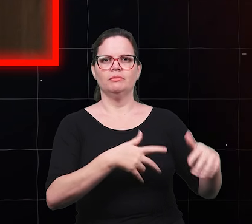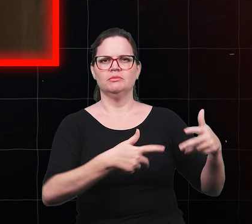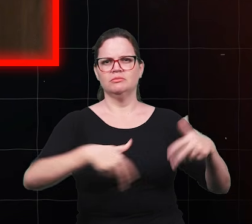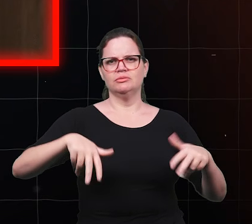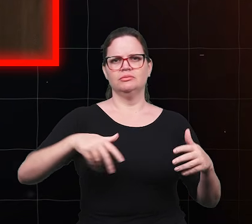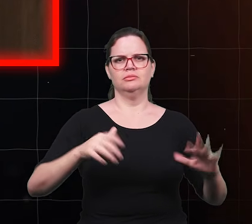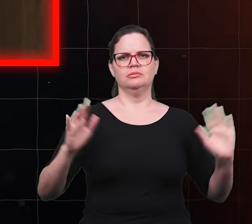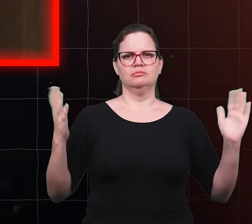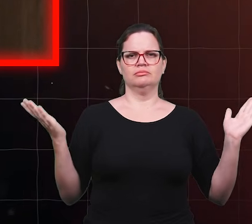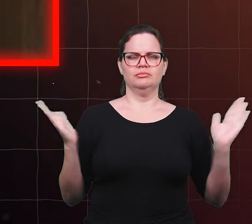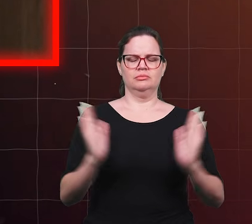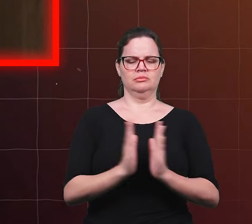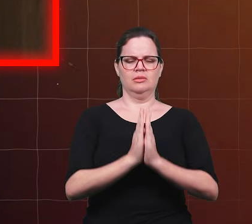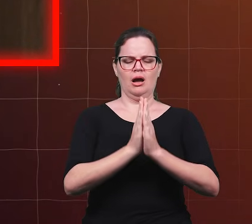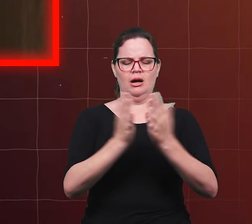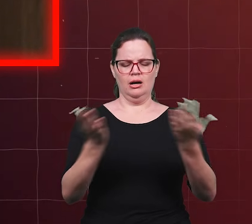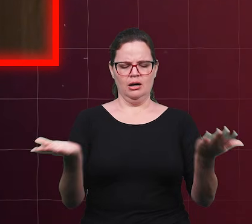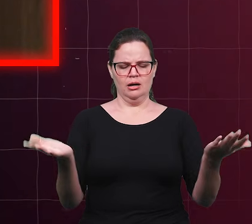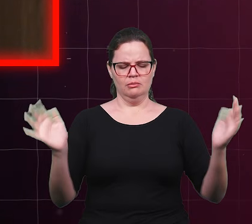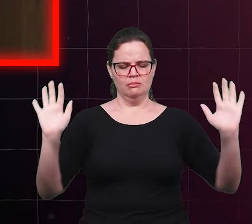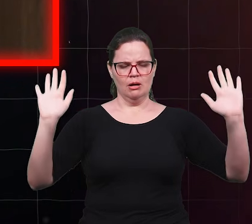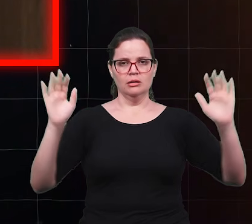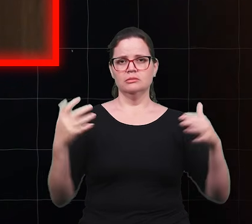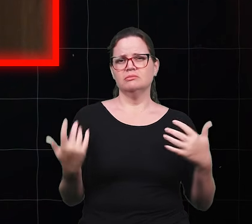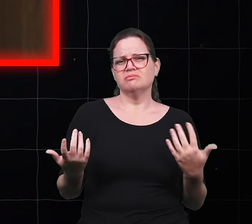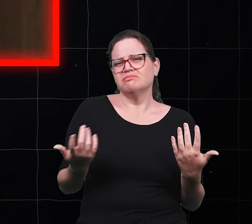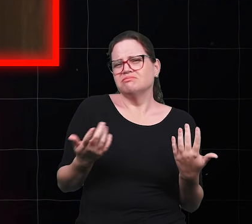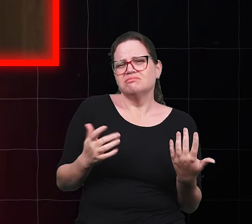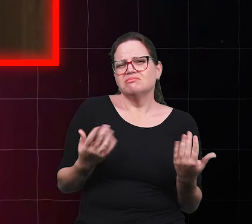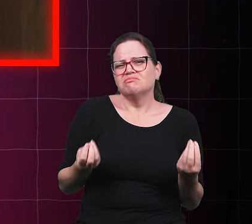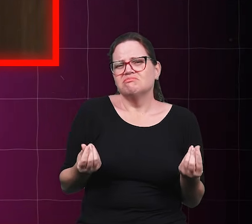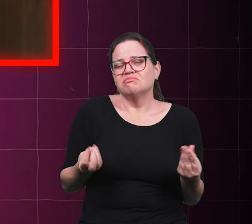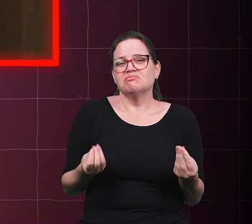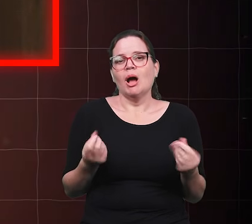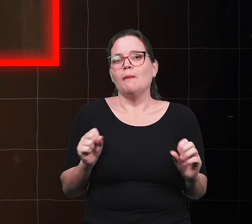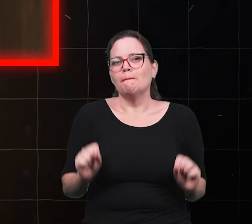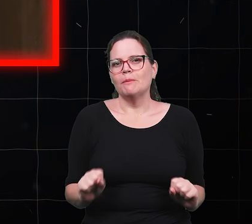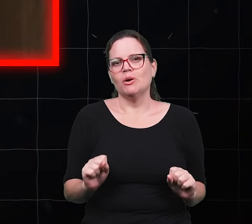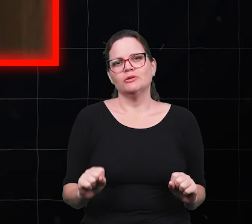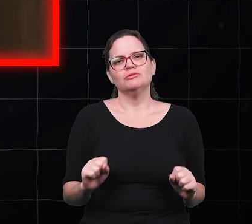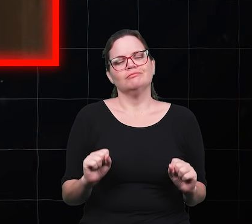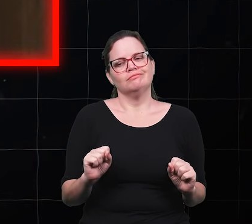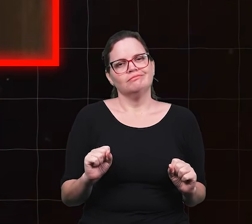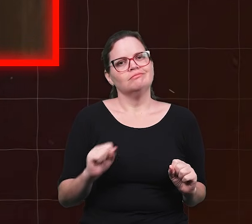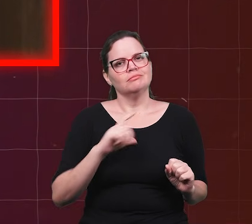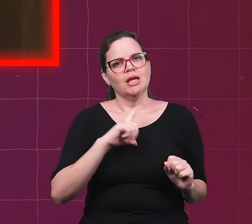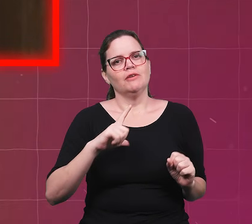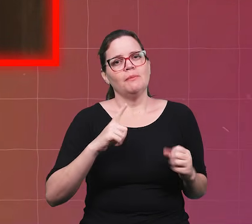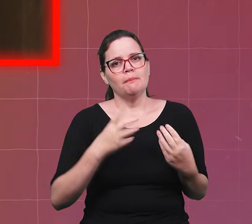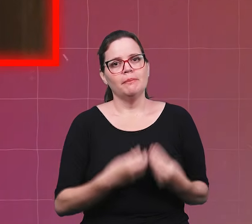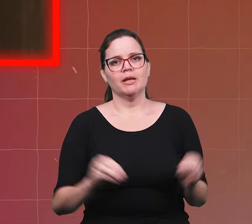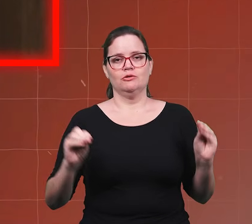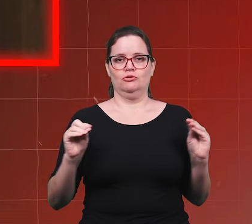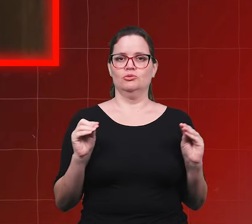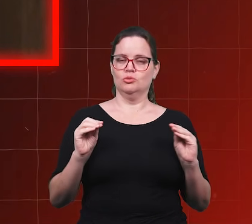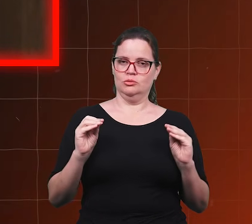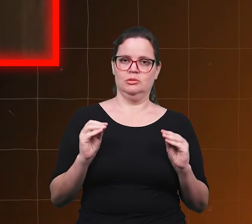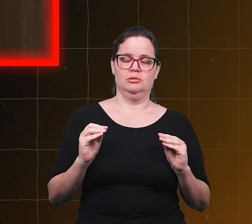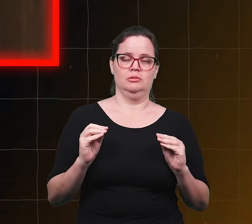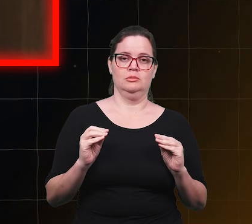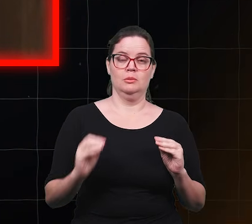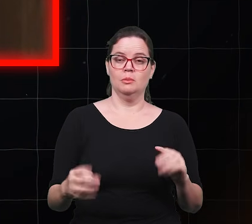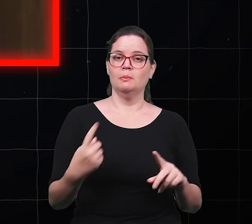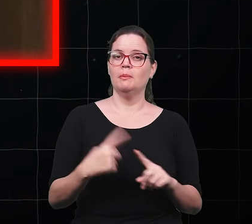né, físicos, carnais. Então, isso trouxe o maior prejuízo. Aliás, isso trouxe